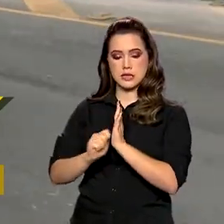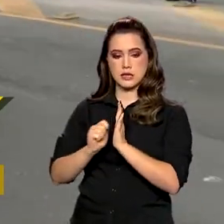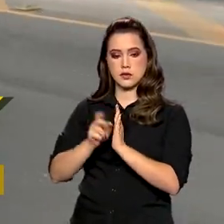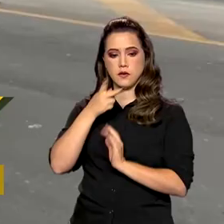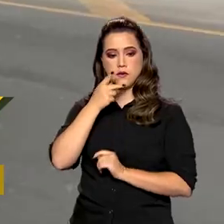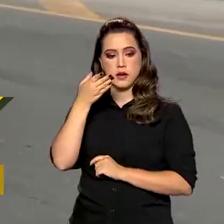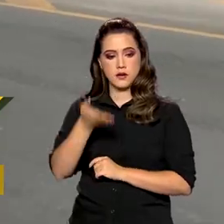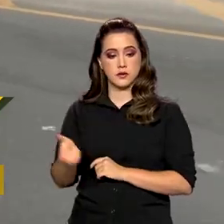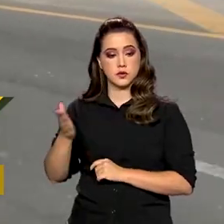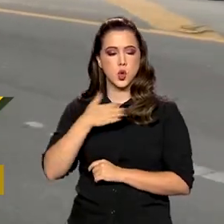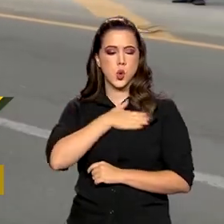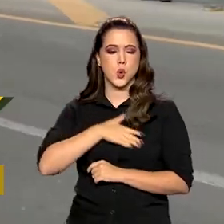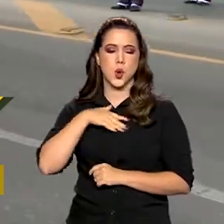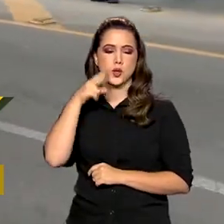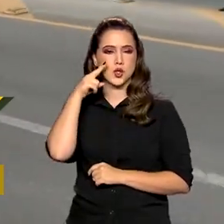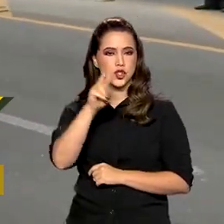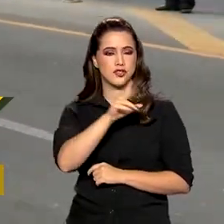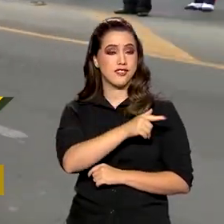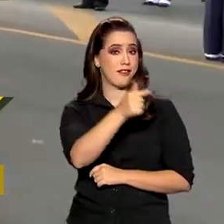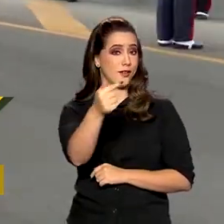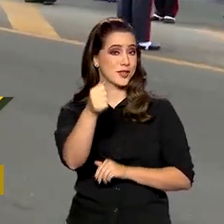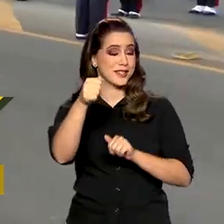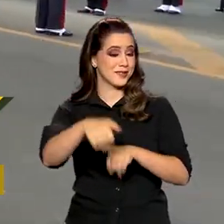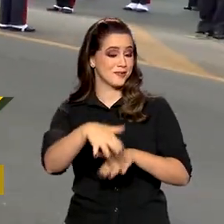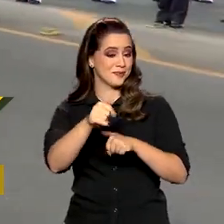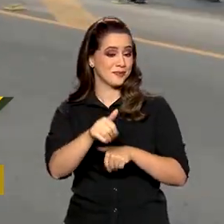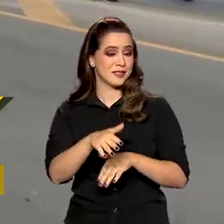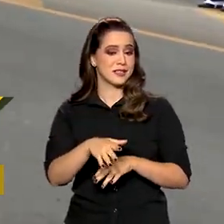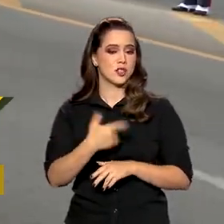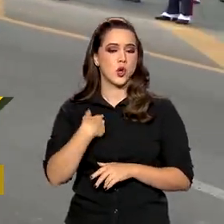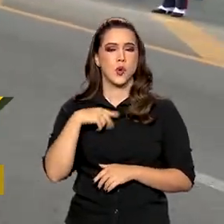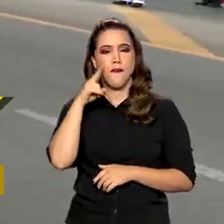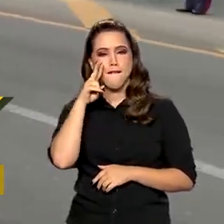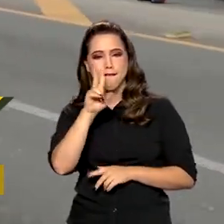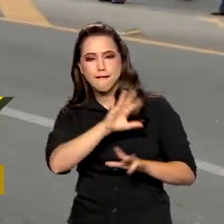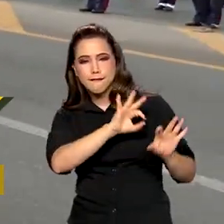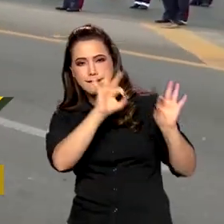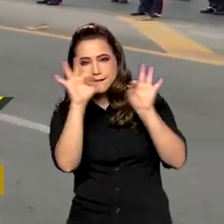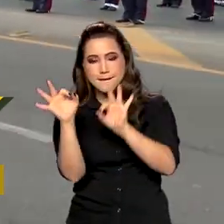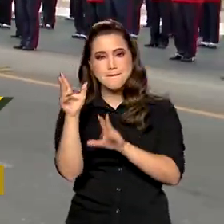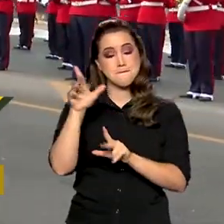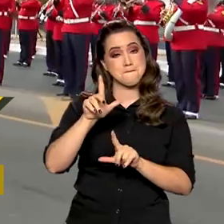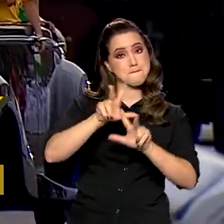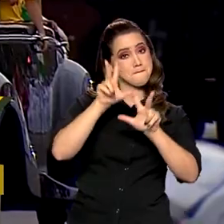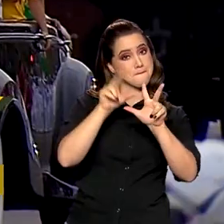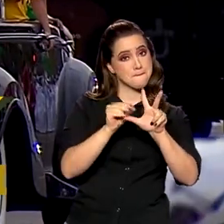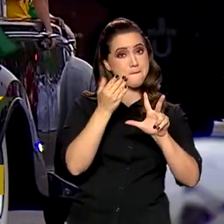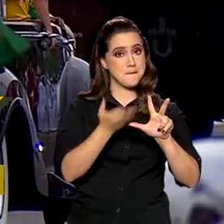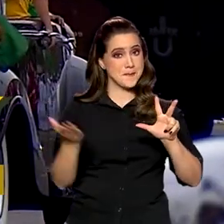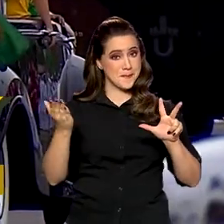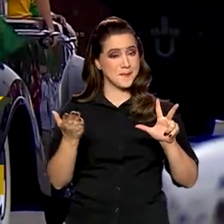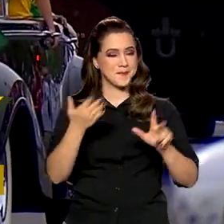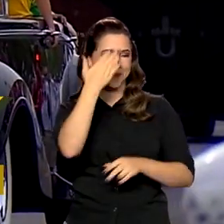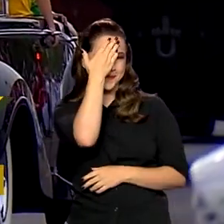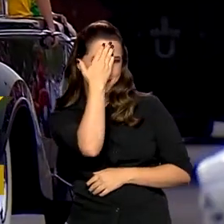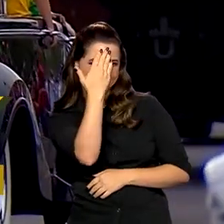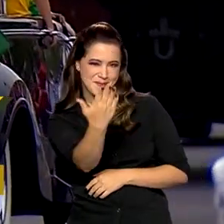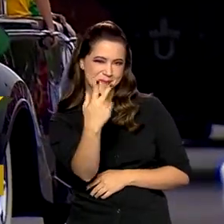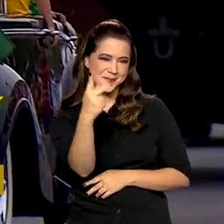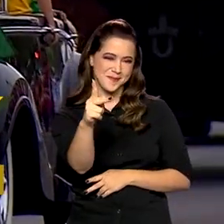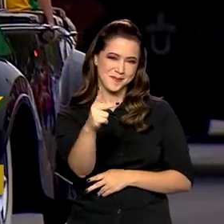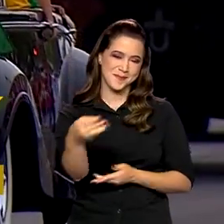reforçar aqui, né? Gosto de acompanhar o 7 de setembro, sintonizando bem cedinho na TV Brasil. Obrigado,